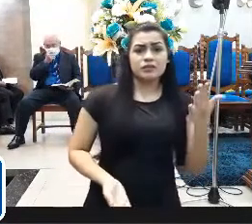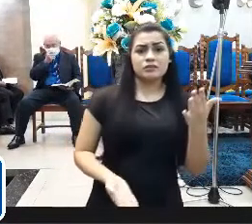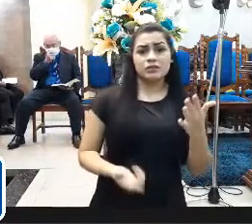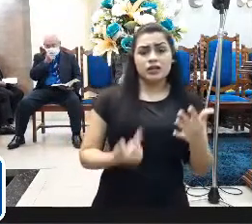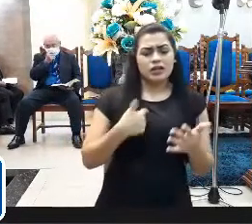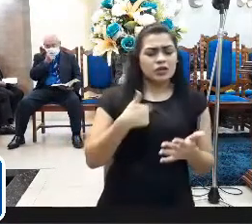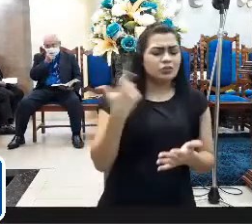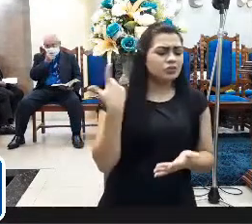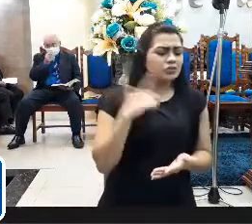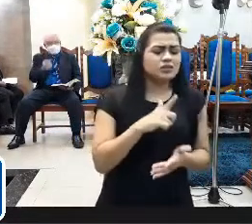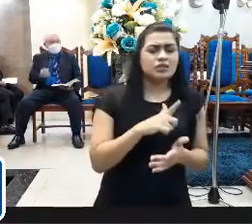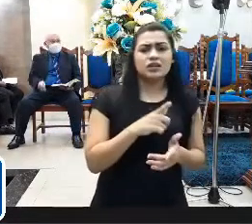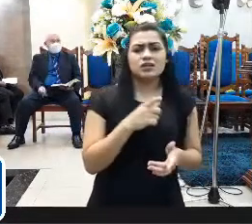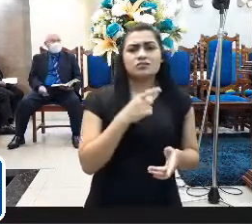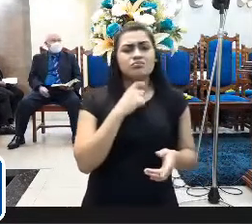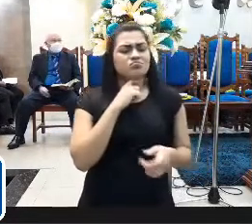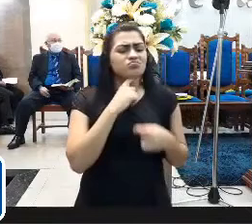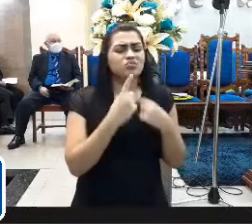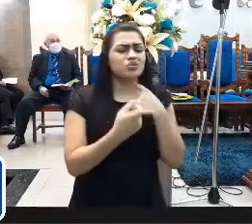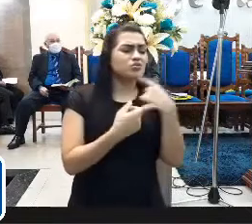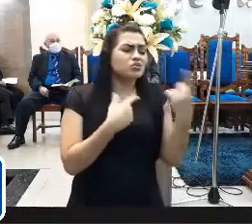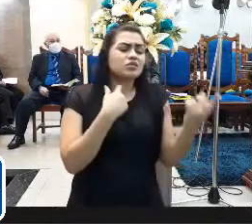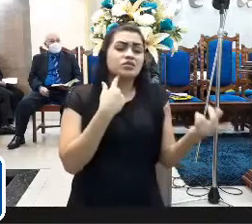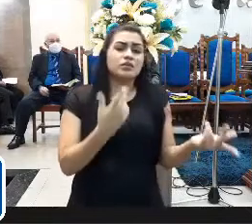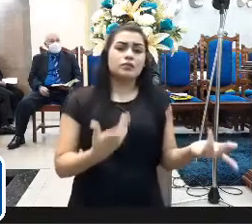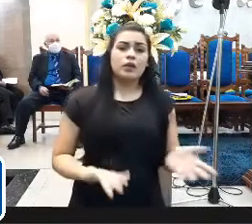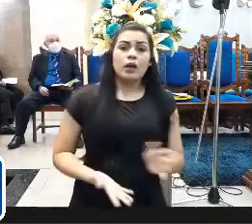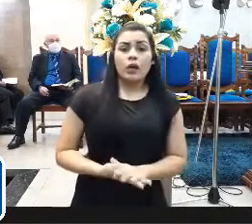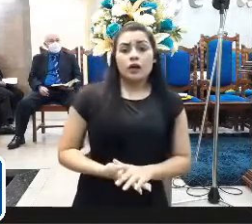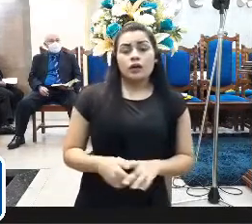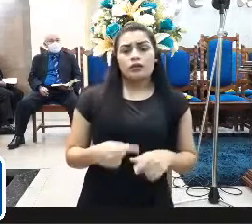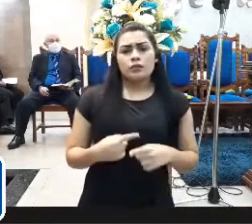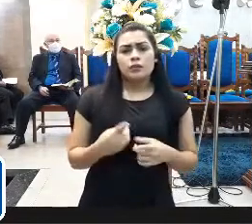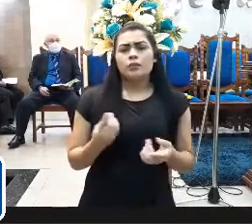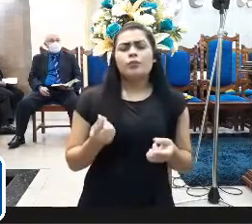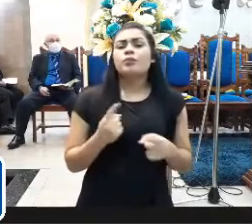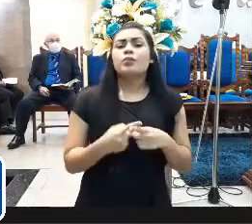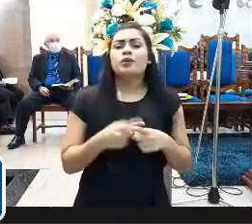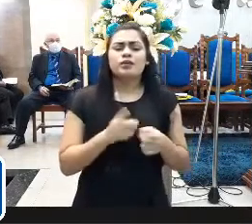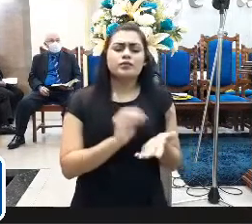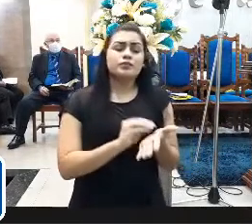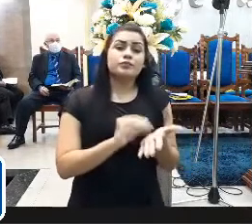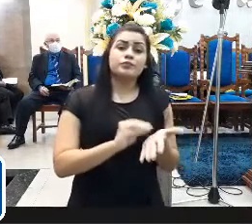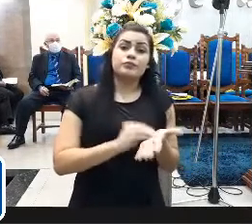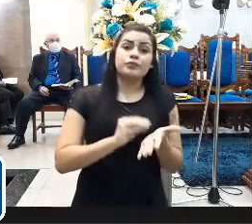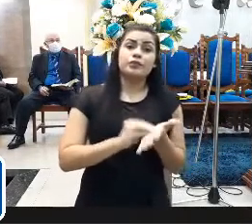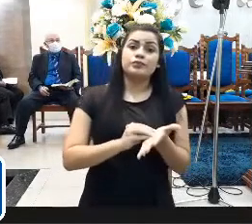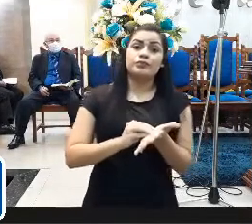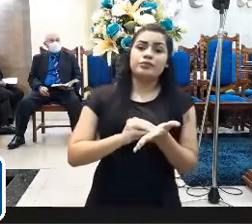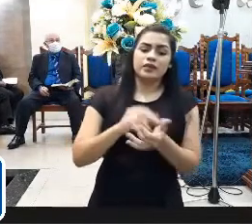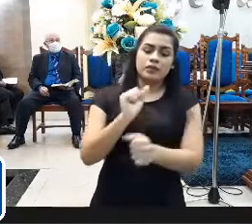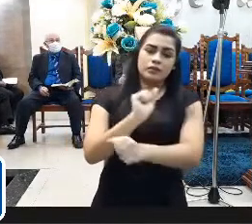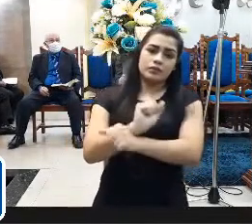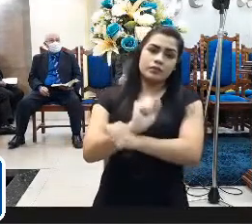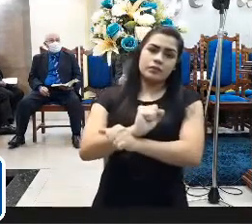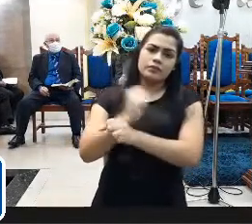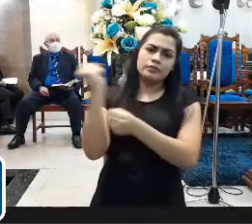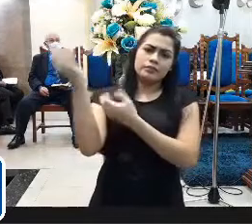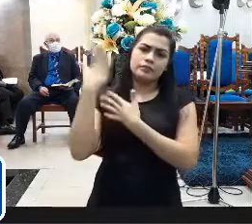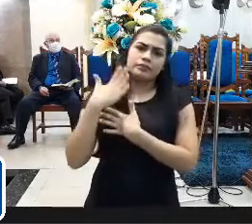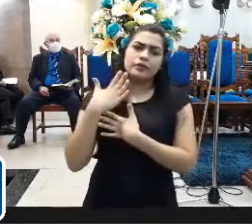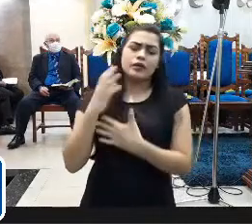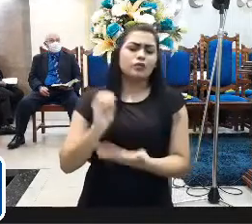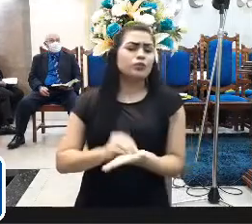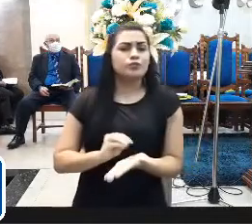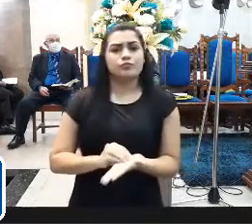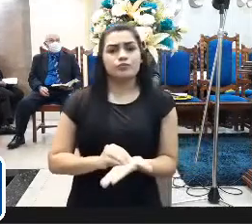está faltando esperança da graça. Está faltando esperar na graça. Basear a sua vida na